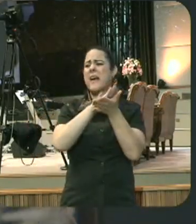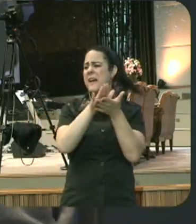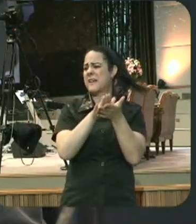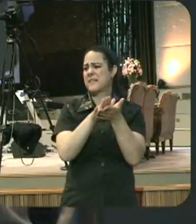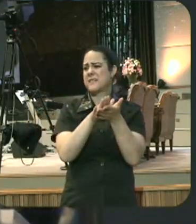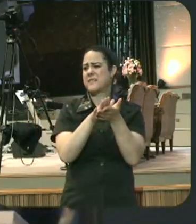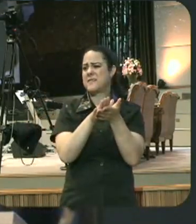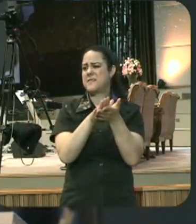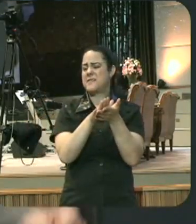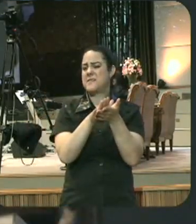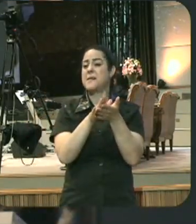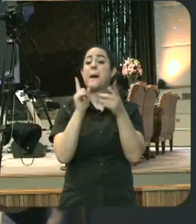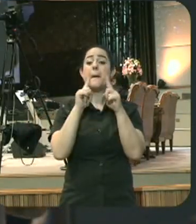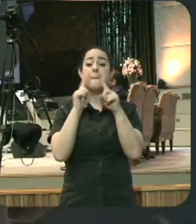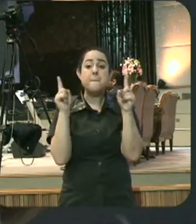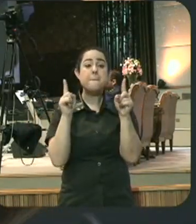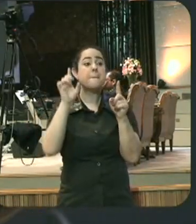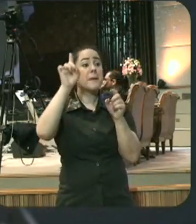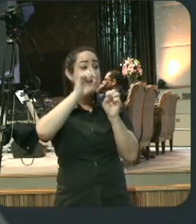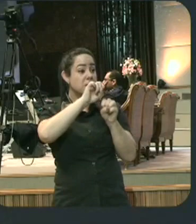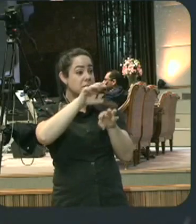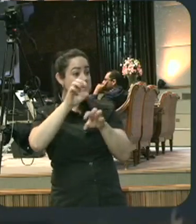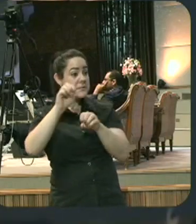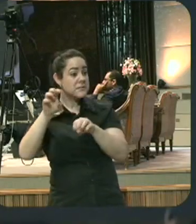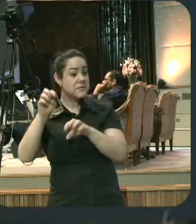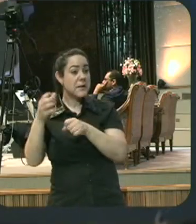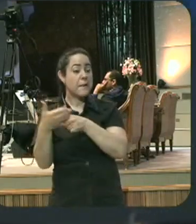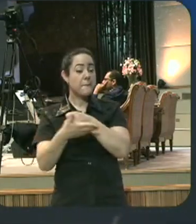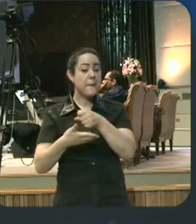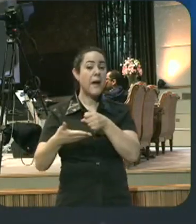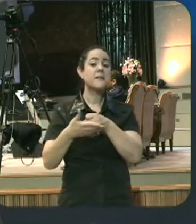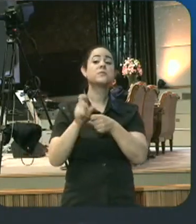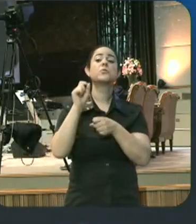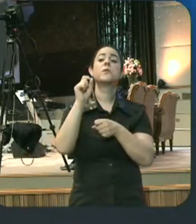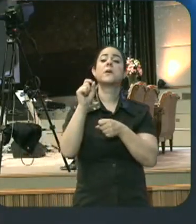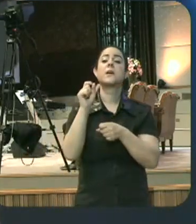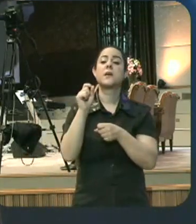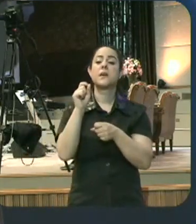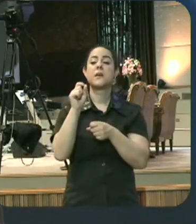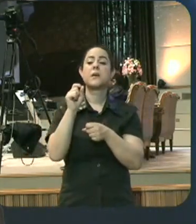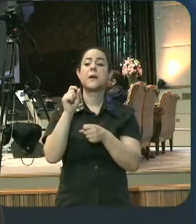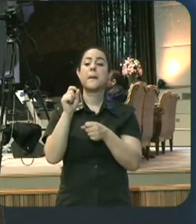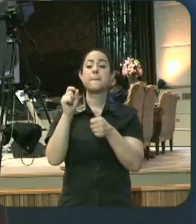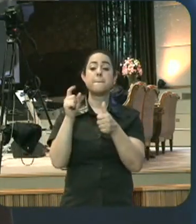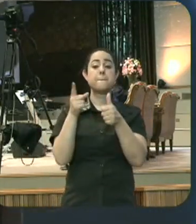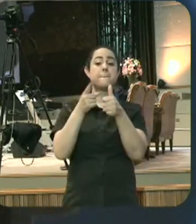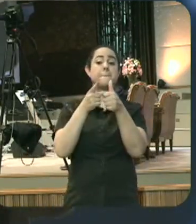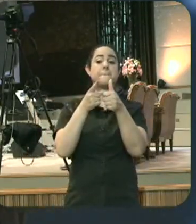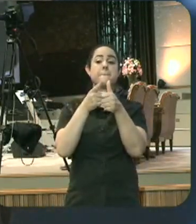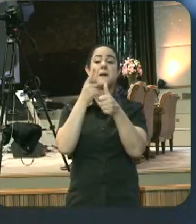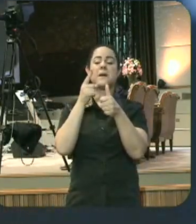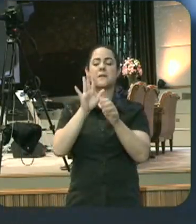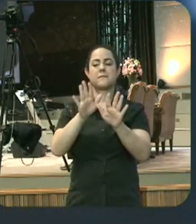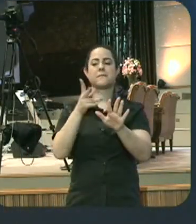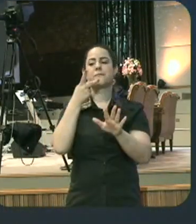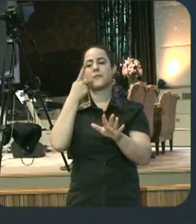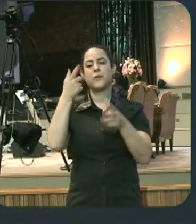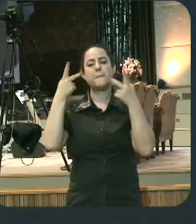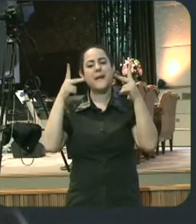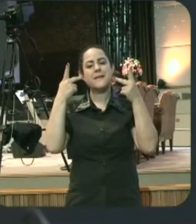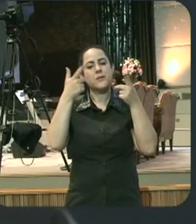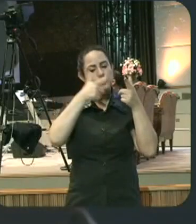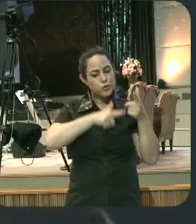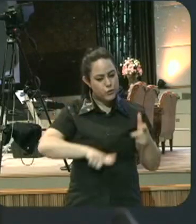nada. Mas Ele está ensinando um princípio. Qual é o princípio? Já não aprendeu, vou começar o sermão de